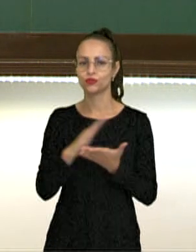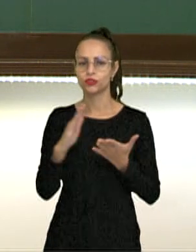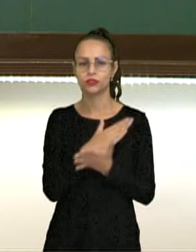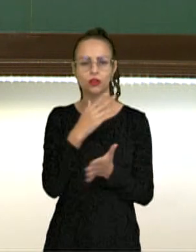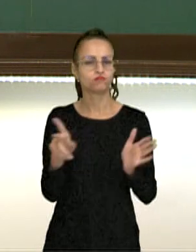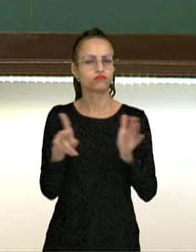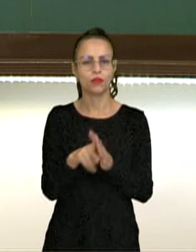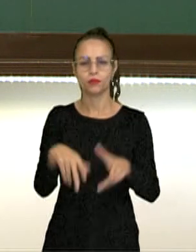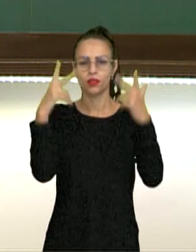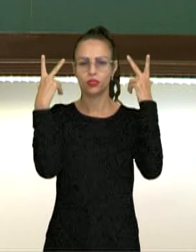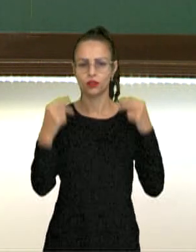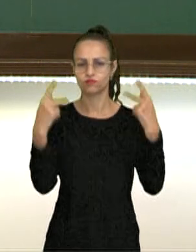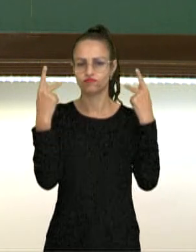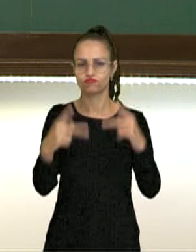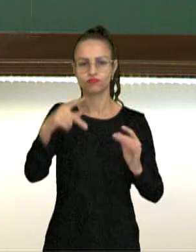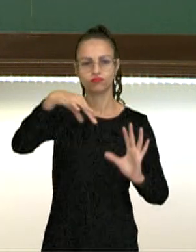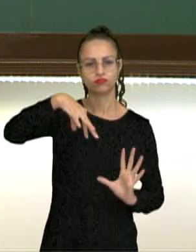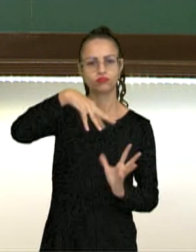existem no planeta que são